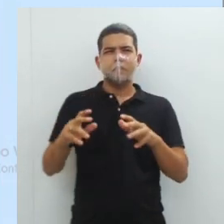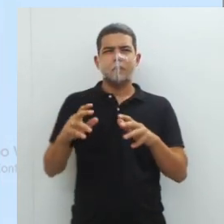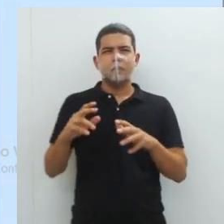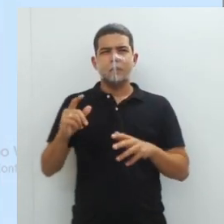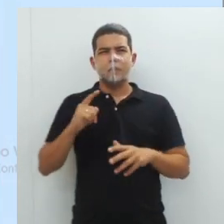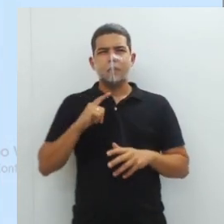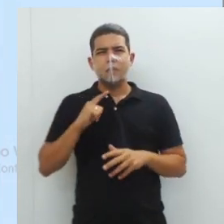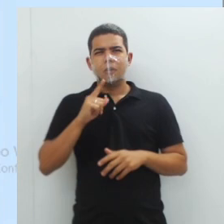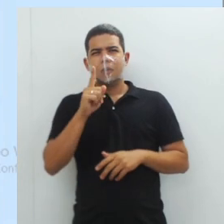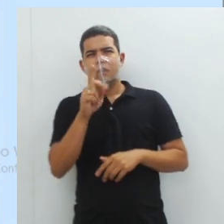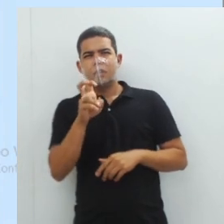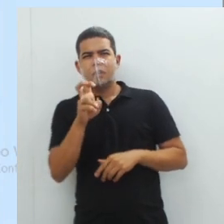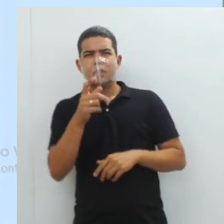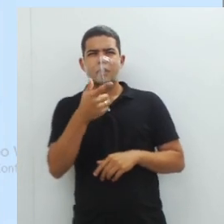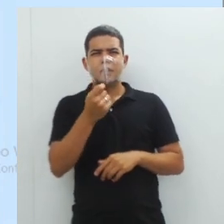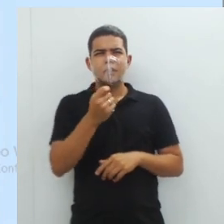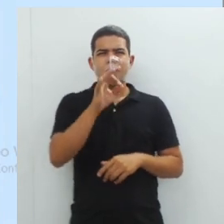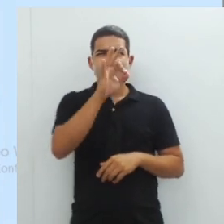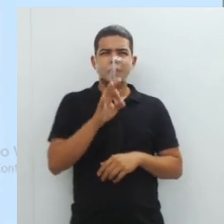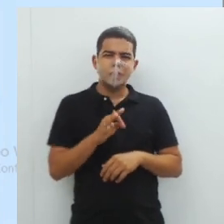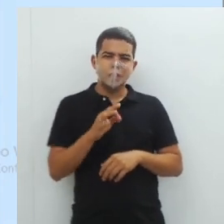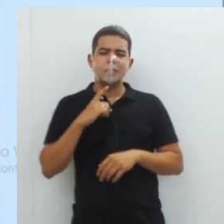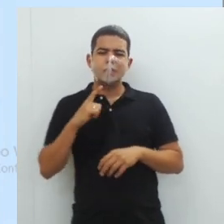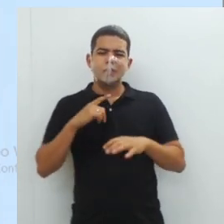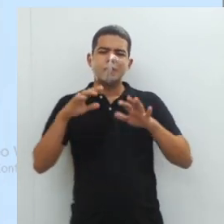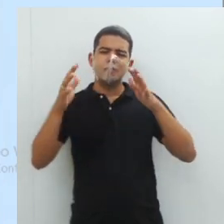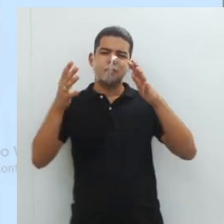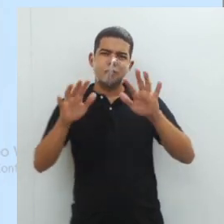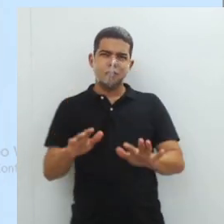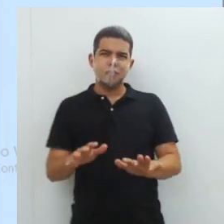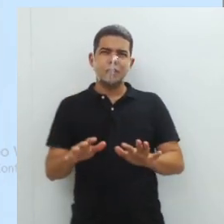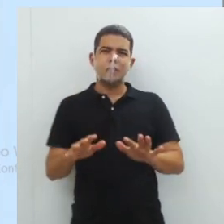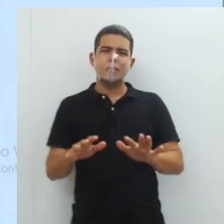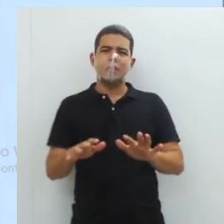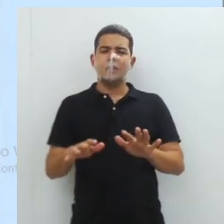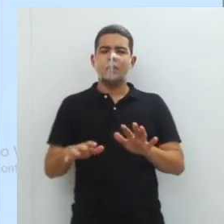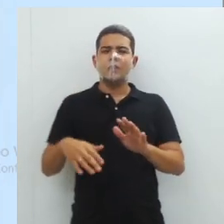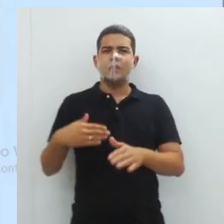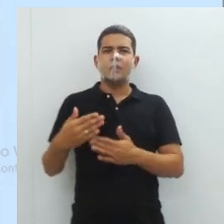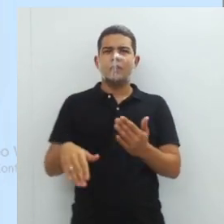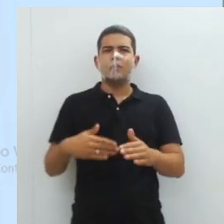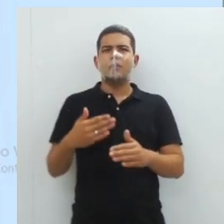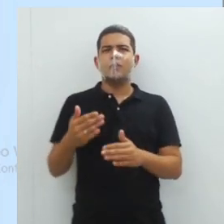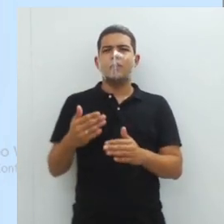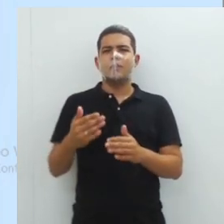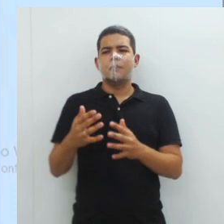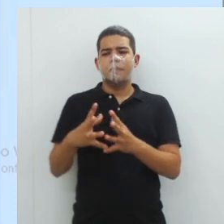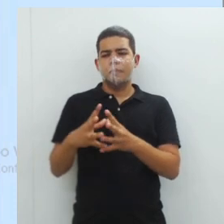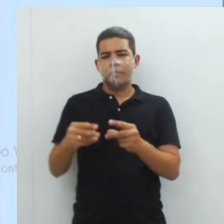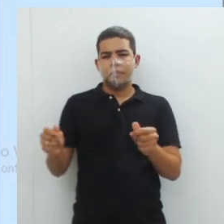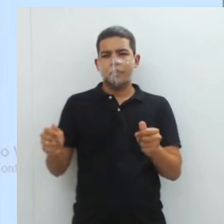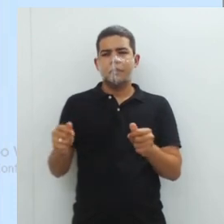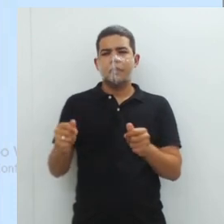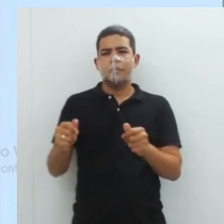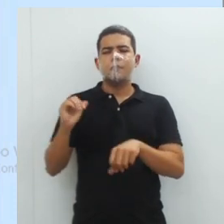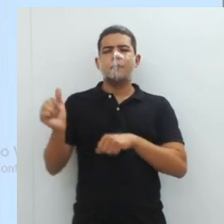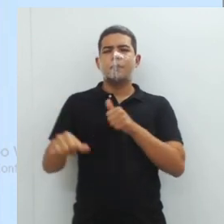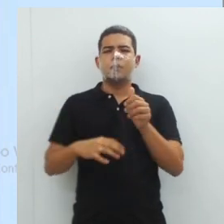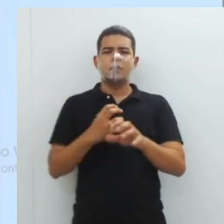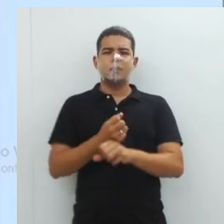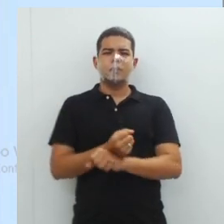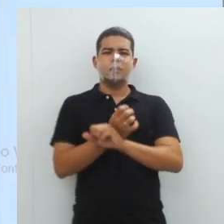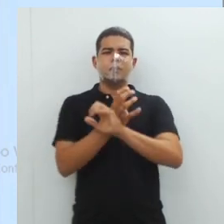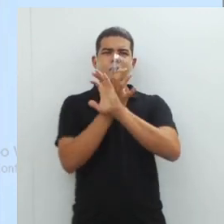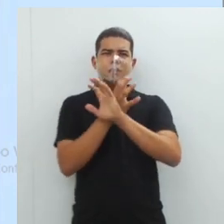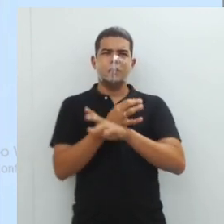bioma estão em alto grau de degradação, ou seja, corre risco de deixar de existir e se tornar um grande deserto. A ave com